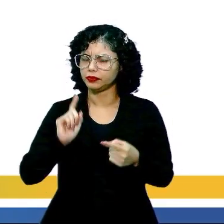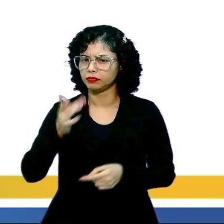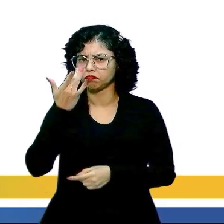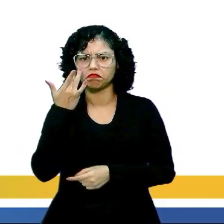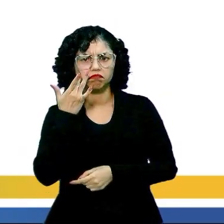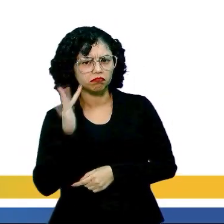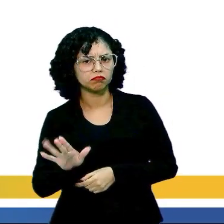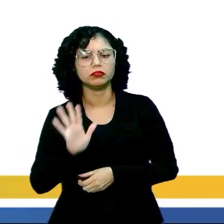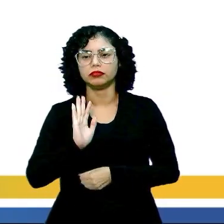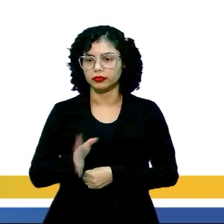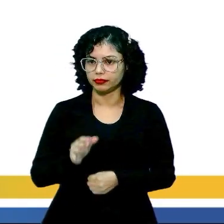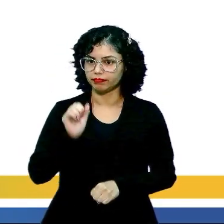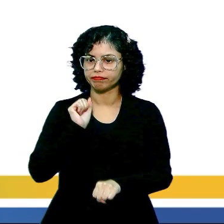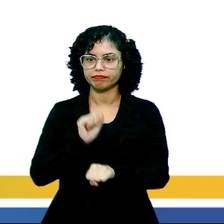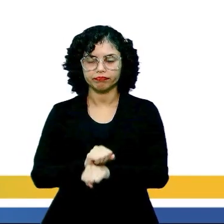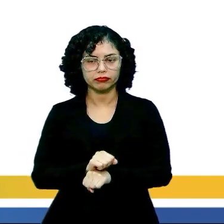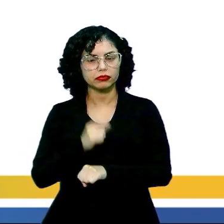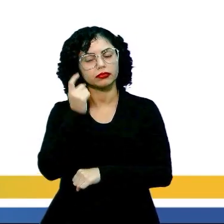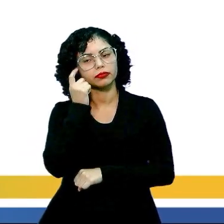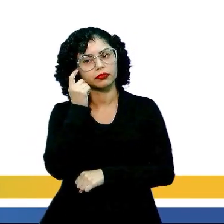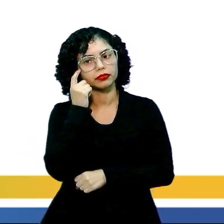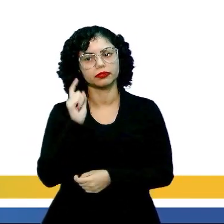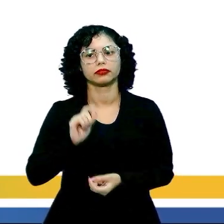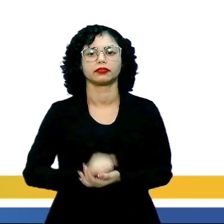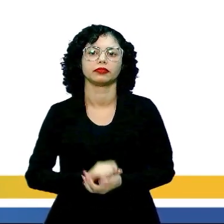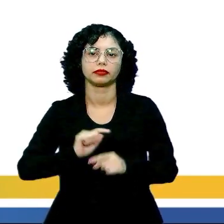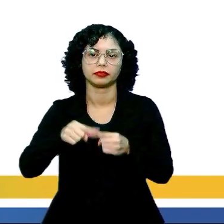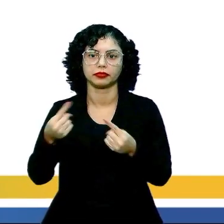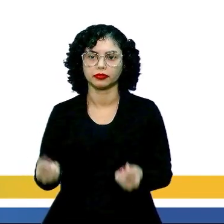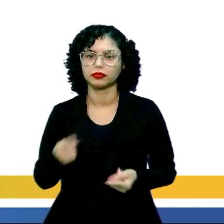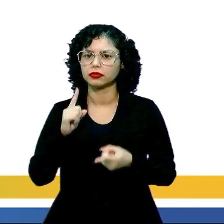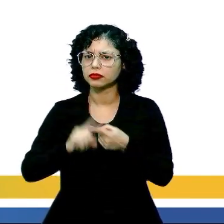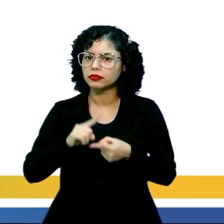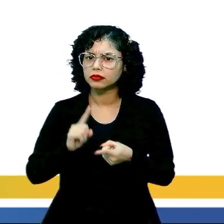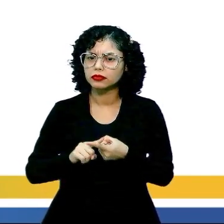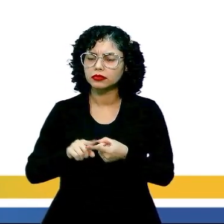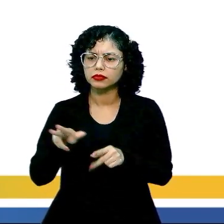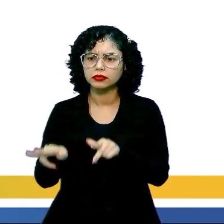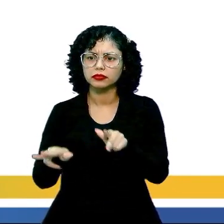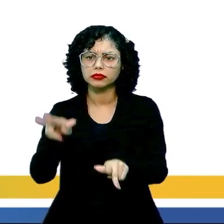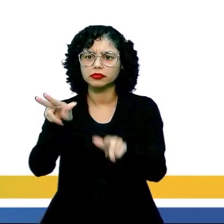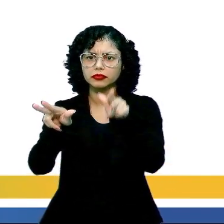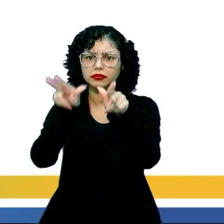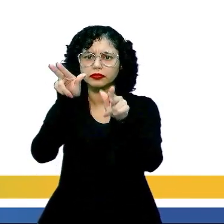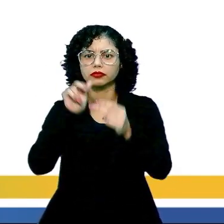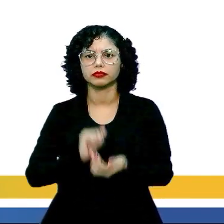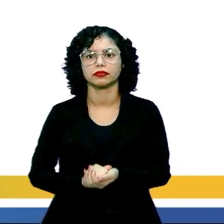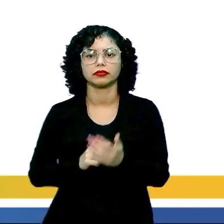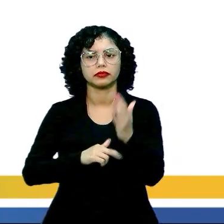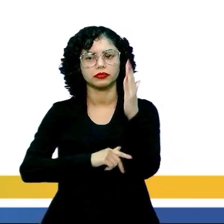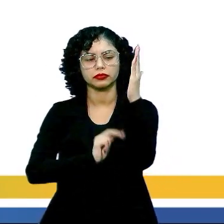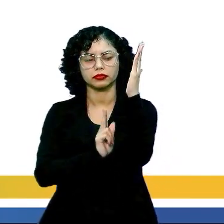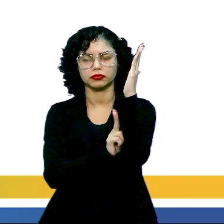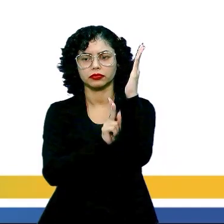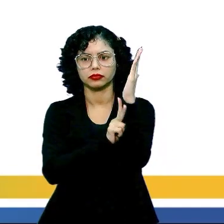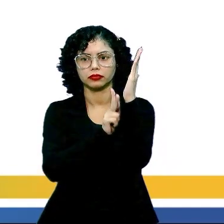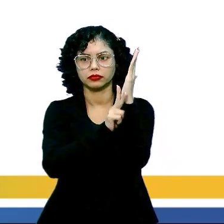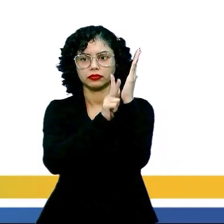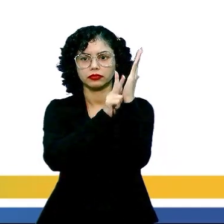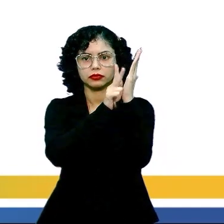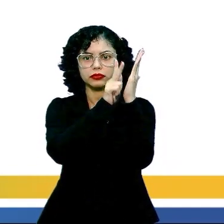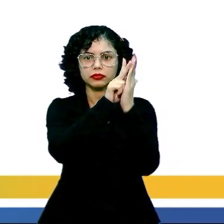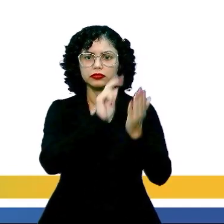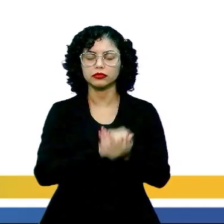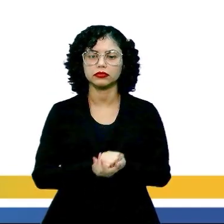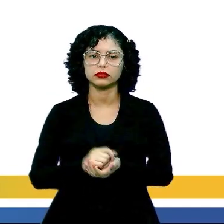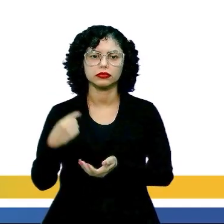Então, não sei se você já parou para pensar, mas por que será que as lagartixas elas andam pela